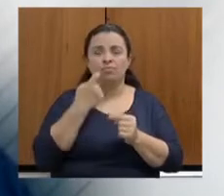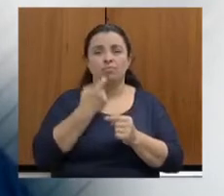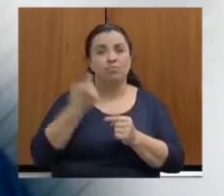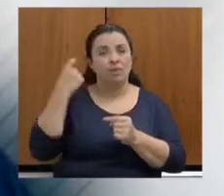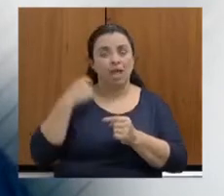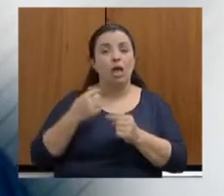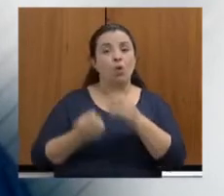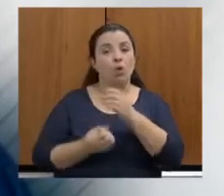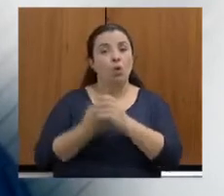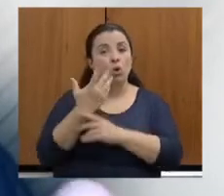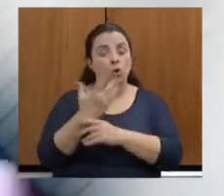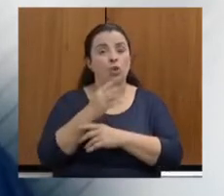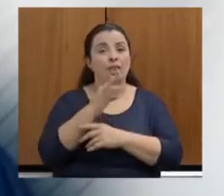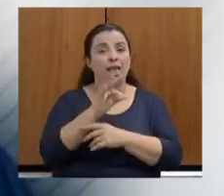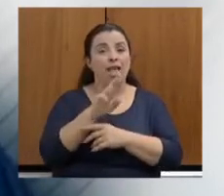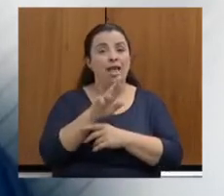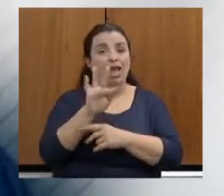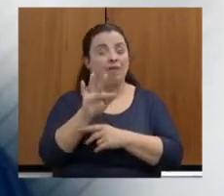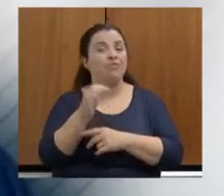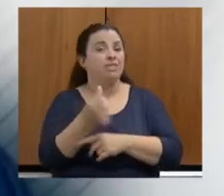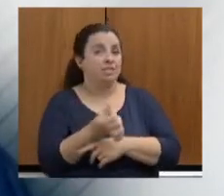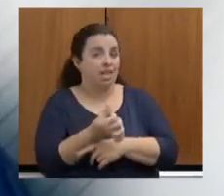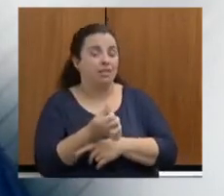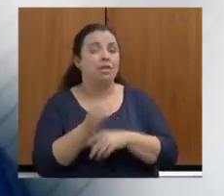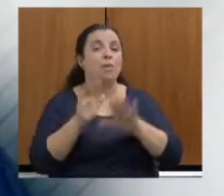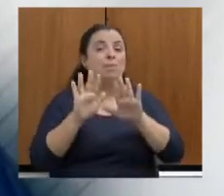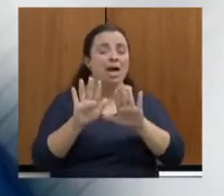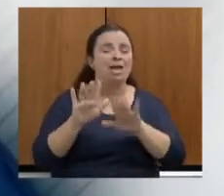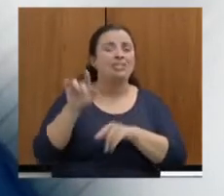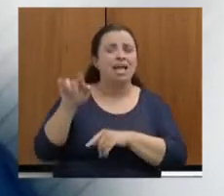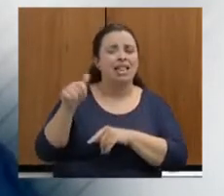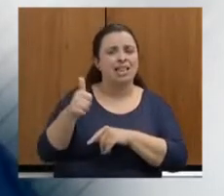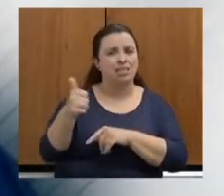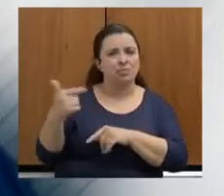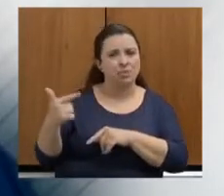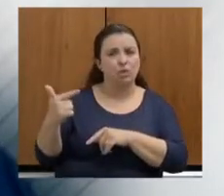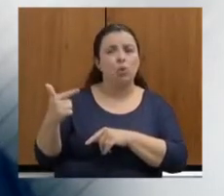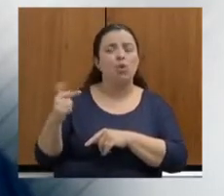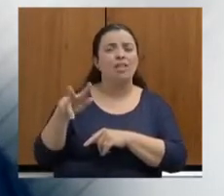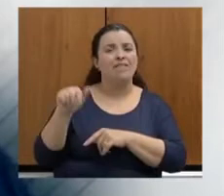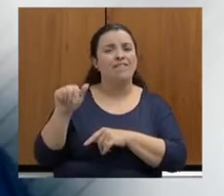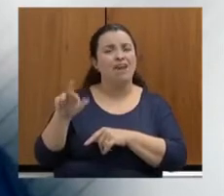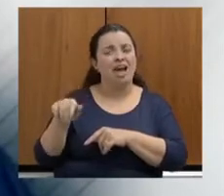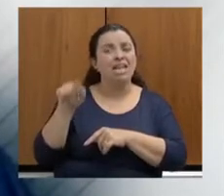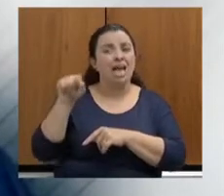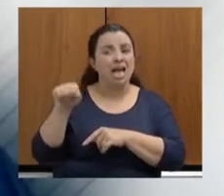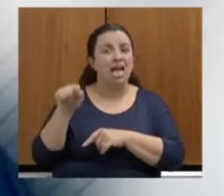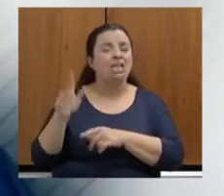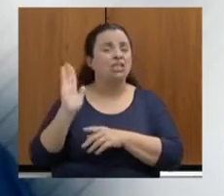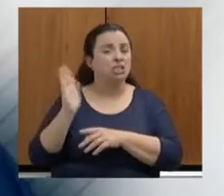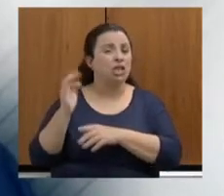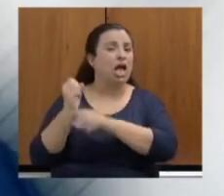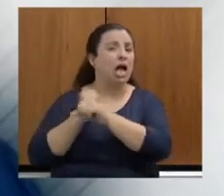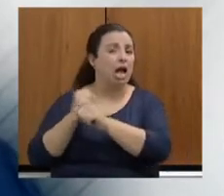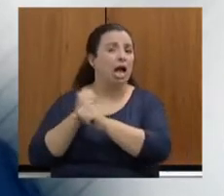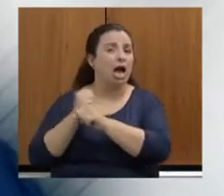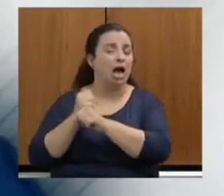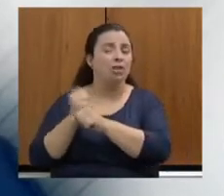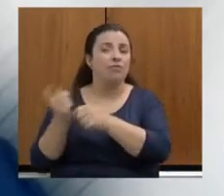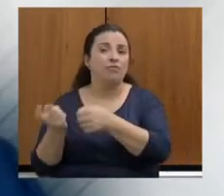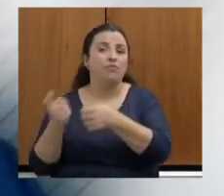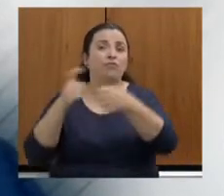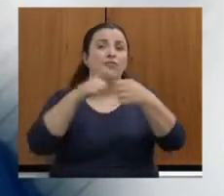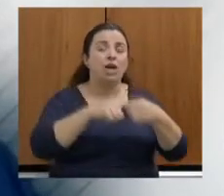6ª região mas a 12ª Vara Federal de Belo Horizonte durante todo esse tempo esteve vinculada ao Tribunal